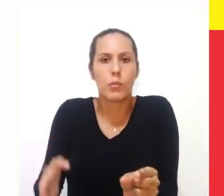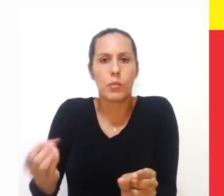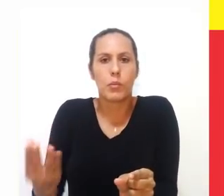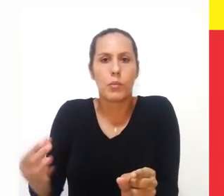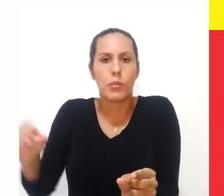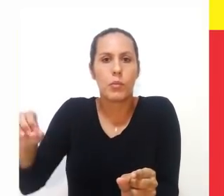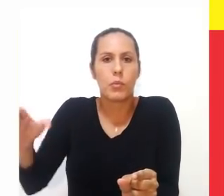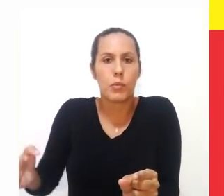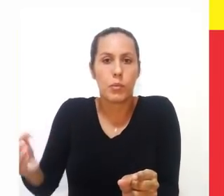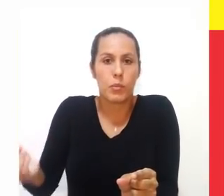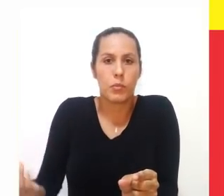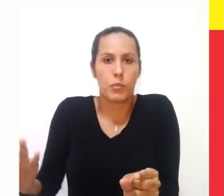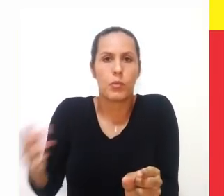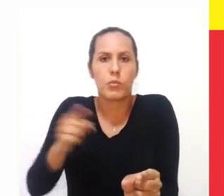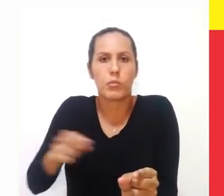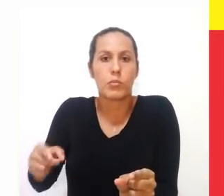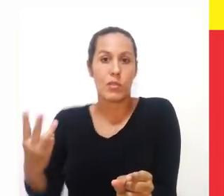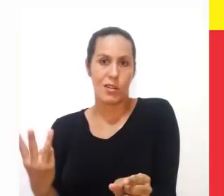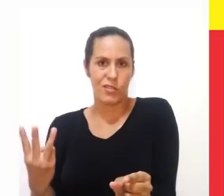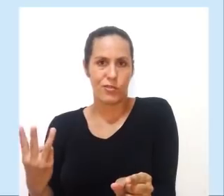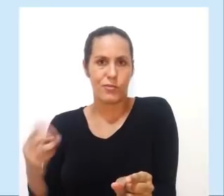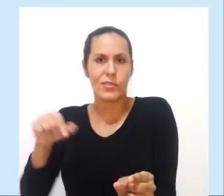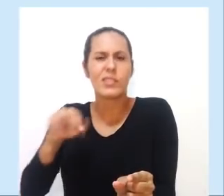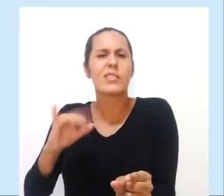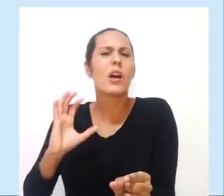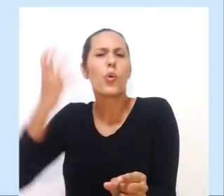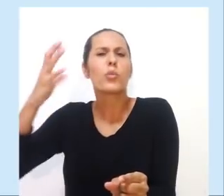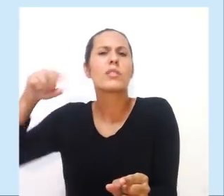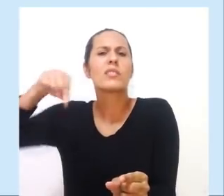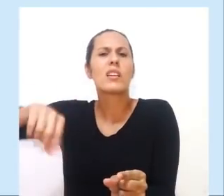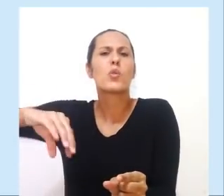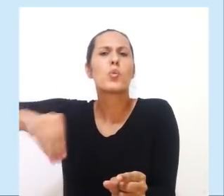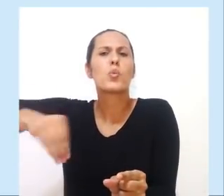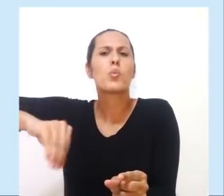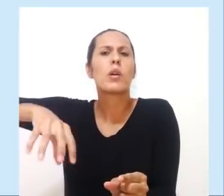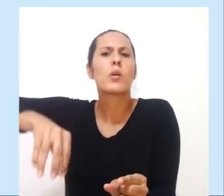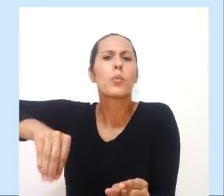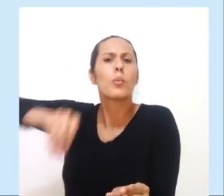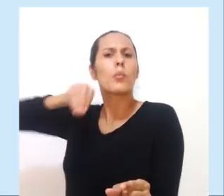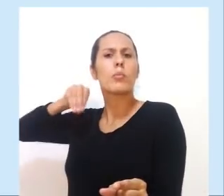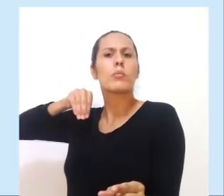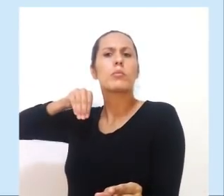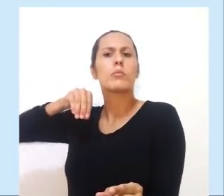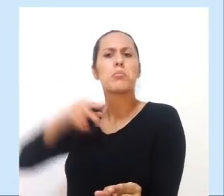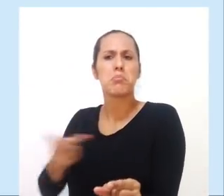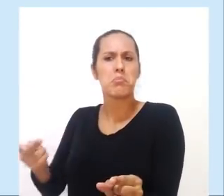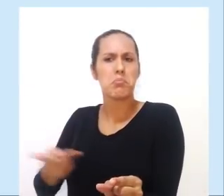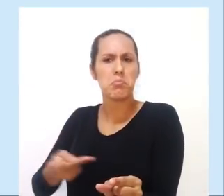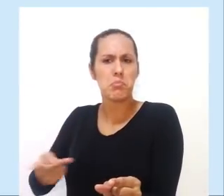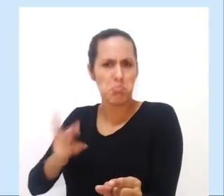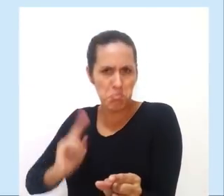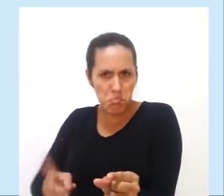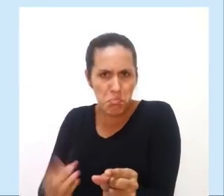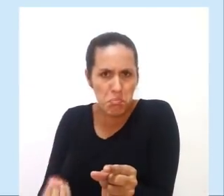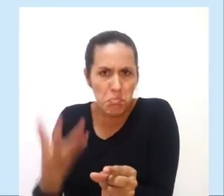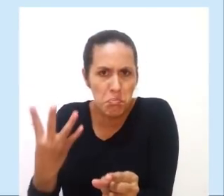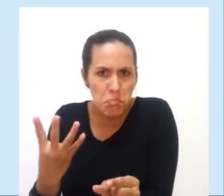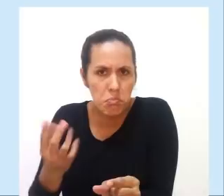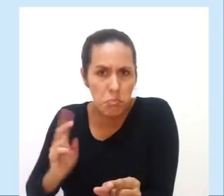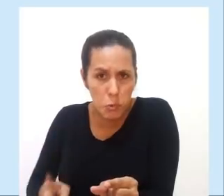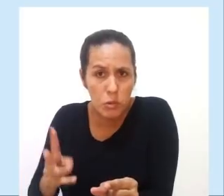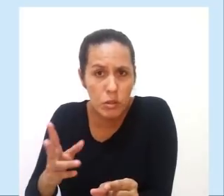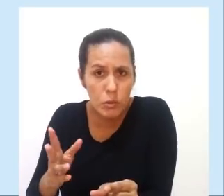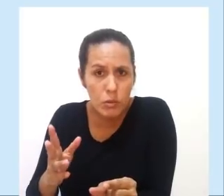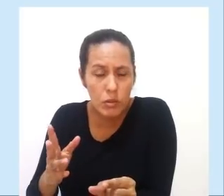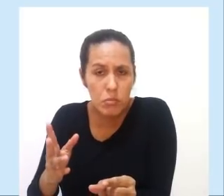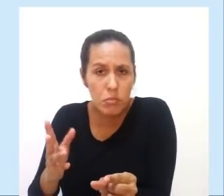poderá ocorrer se eu retirar a lâmpada do meio? Será que as outras 2 vão continuar acesas?